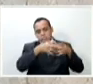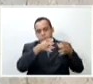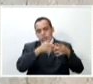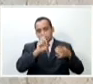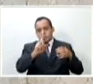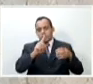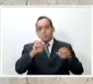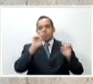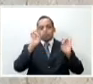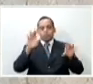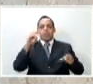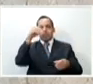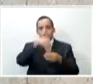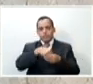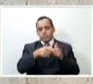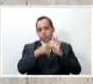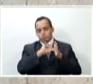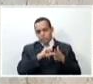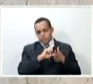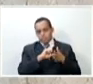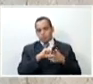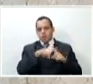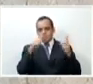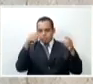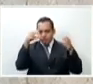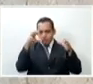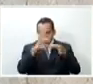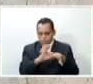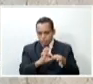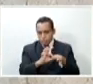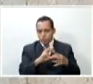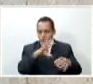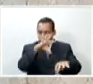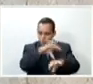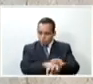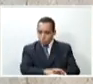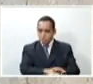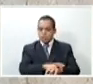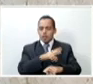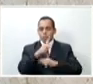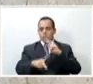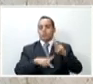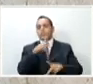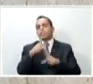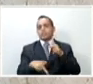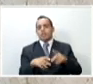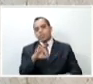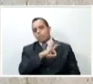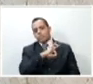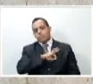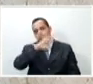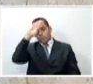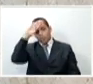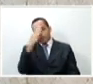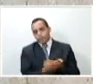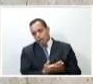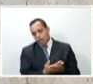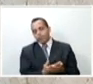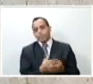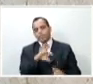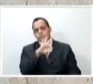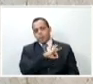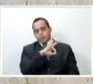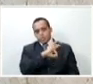nosso mandato, lutarmos pela mesma causa, que é a segurança da população, uma polícia confiável, uma